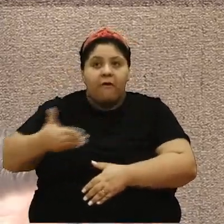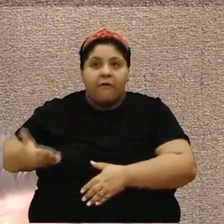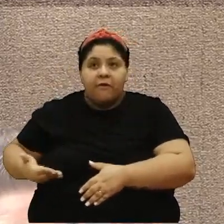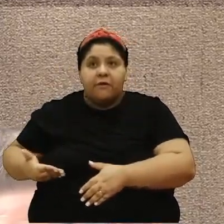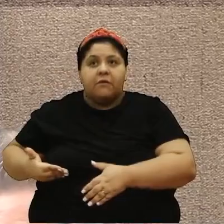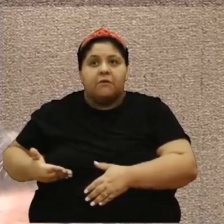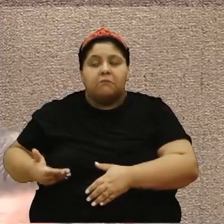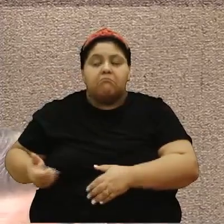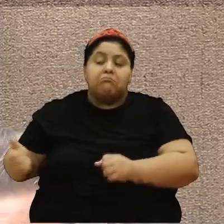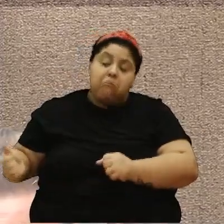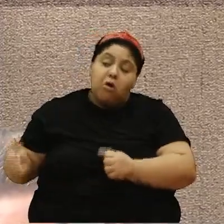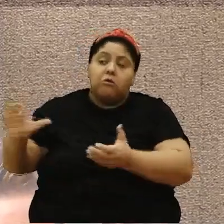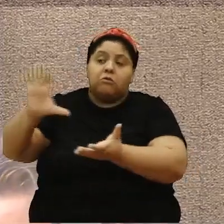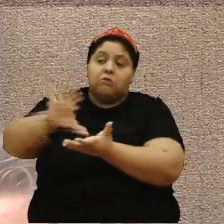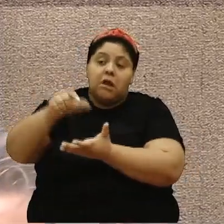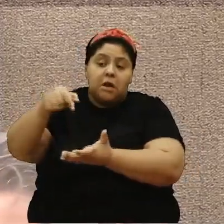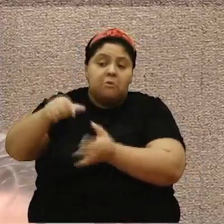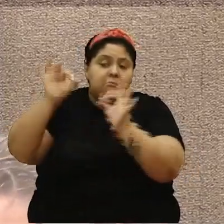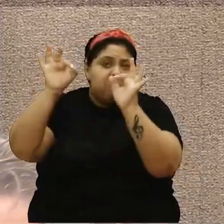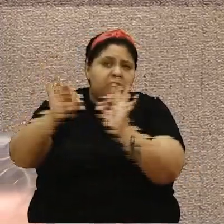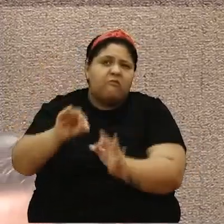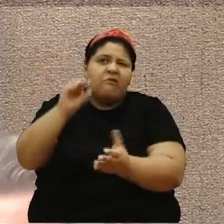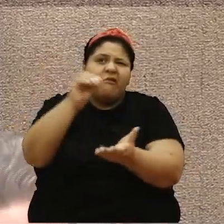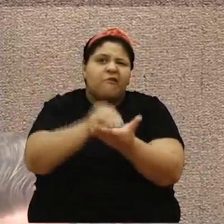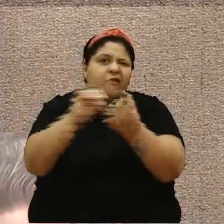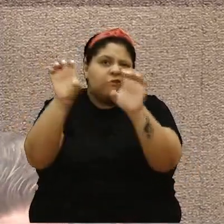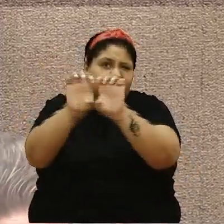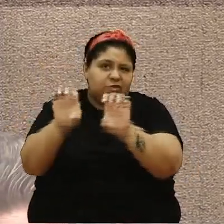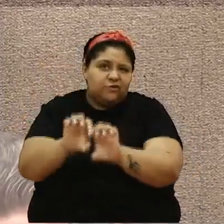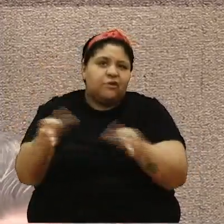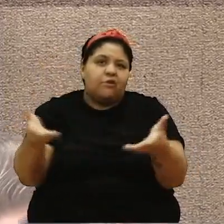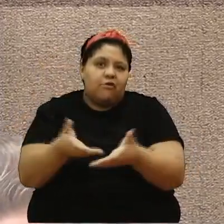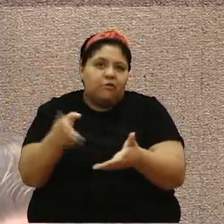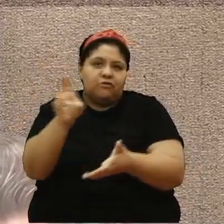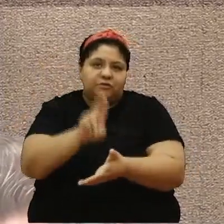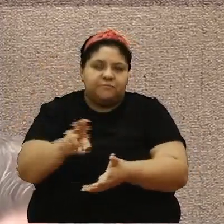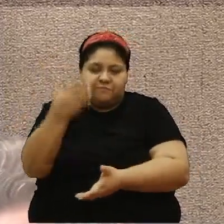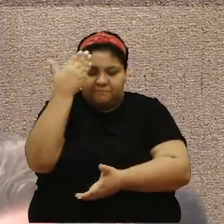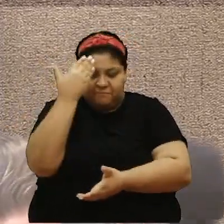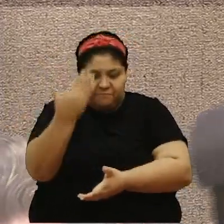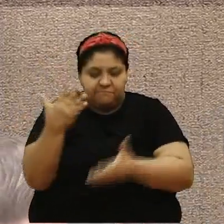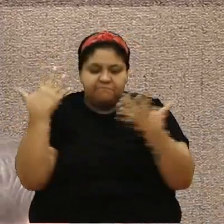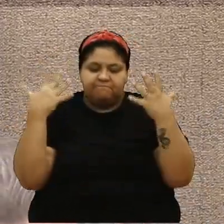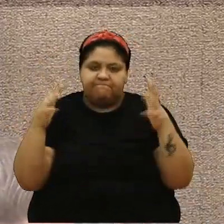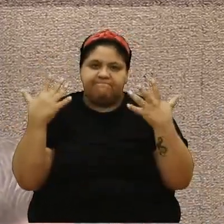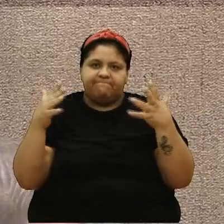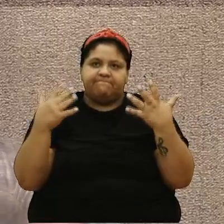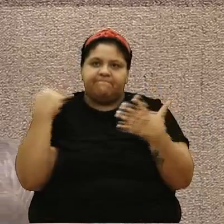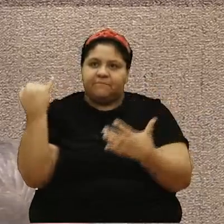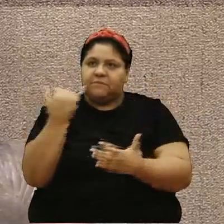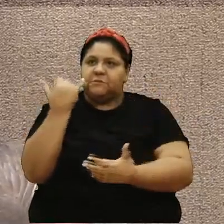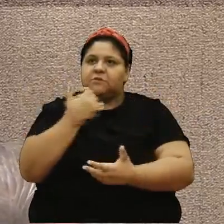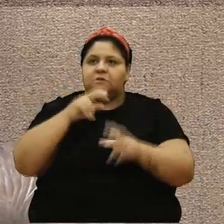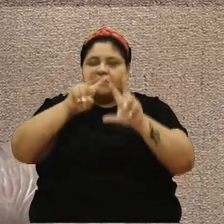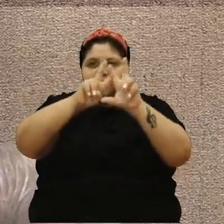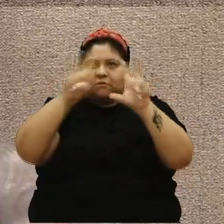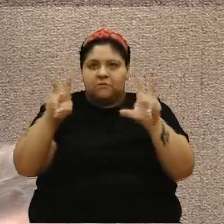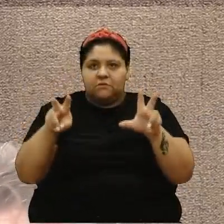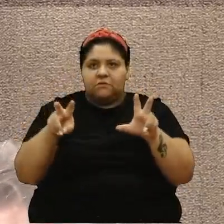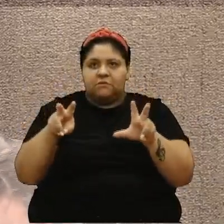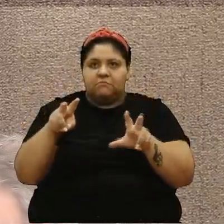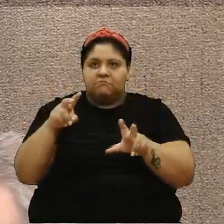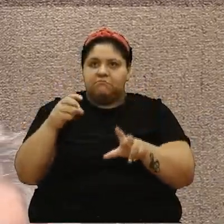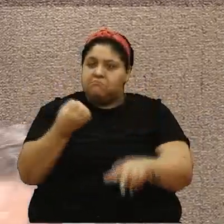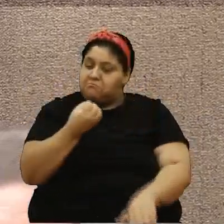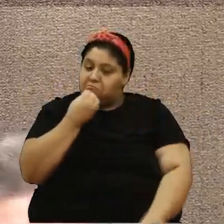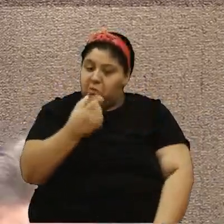praça. Então, ali está perfeito o lugar, o que falta é a questão do recurso, que agora a gente vai utilizar isso. Parabéns pela luta, é importante a gente trazer esse assunto, e mais um golaço aí